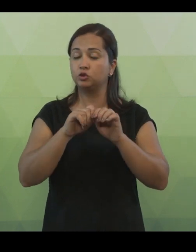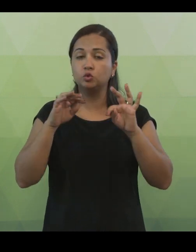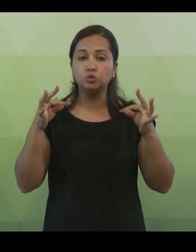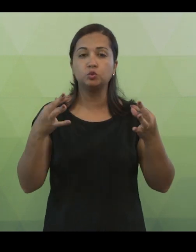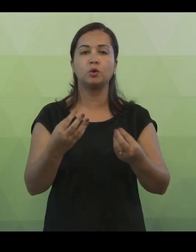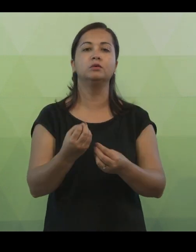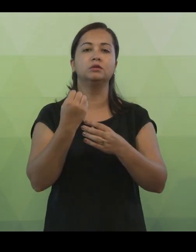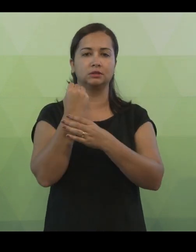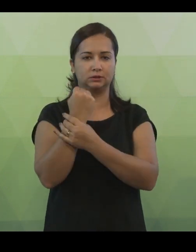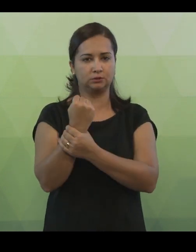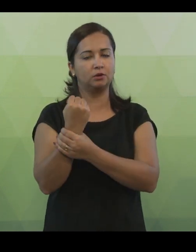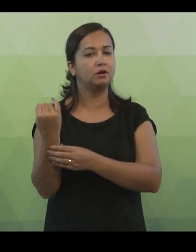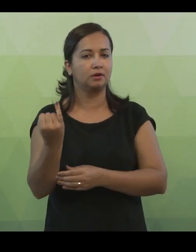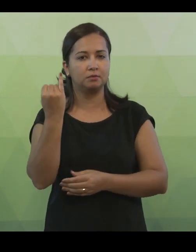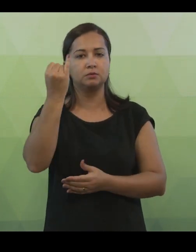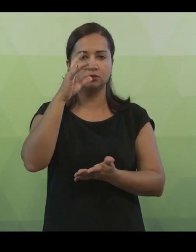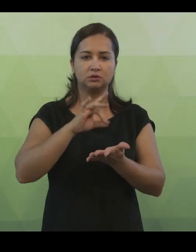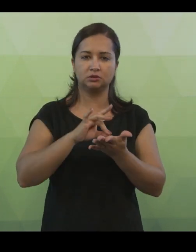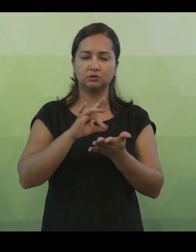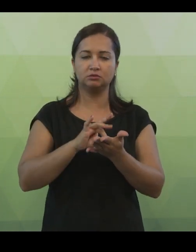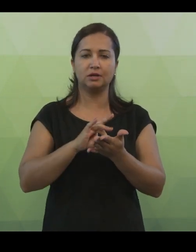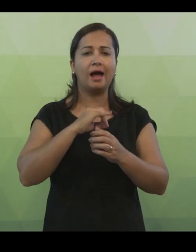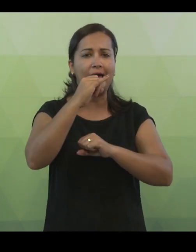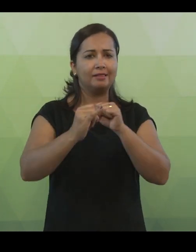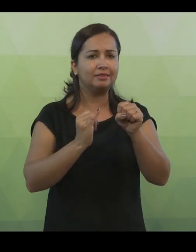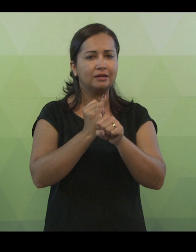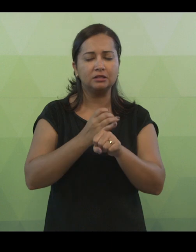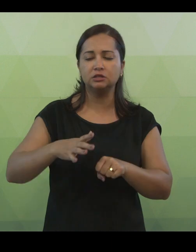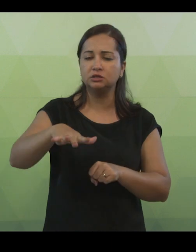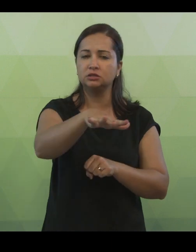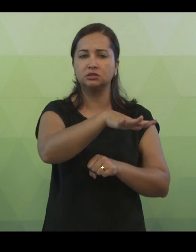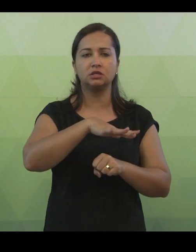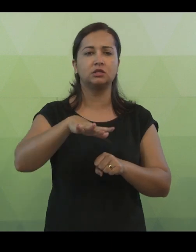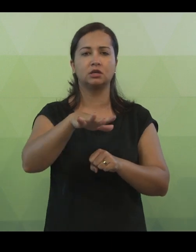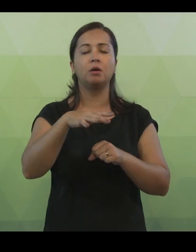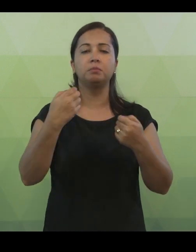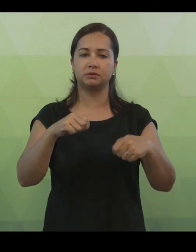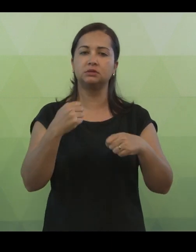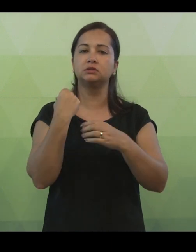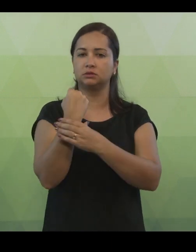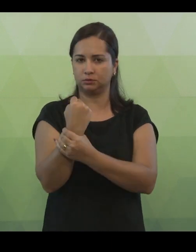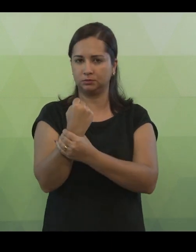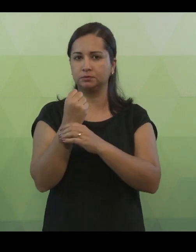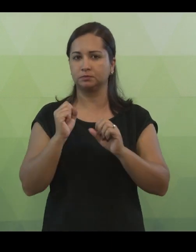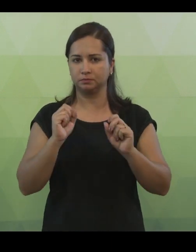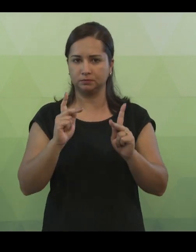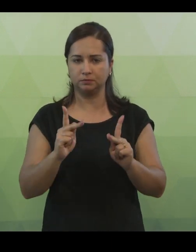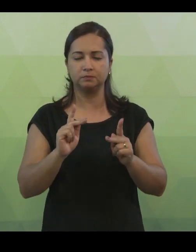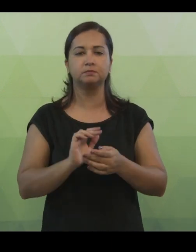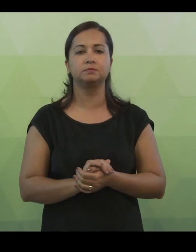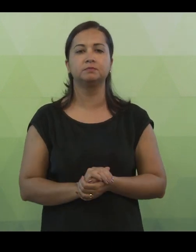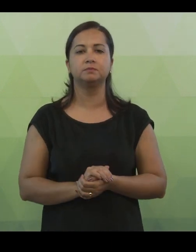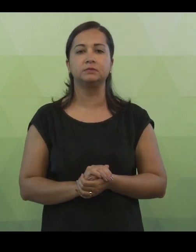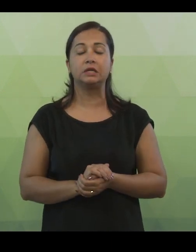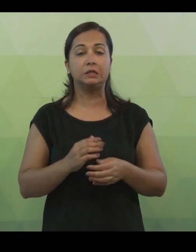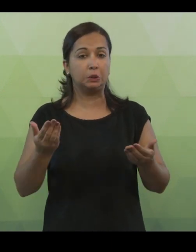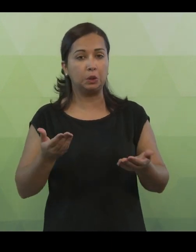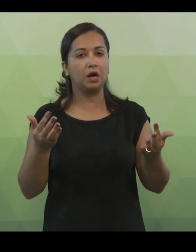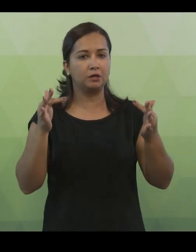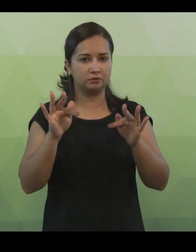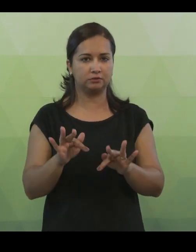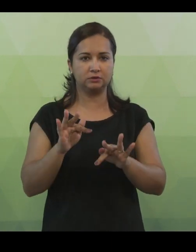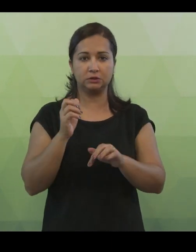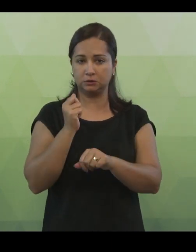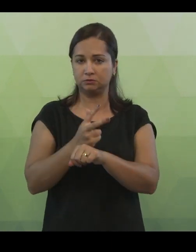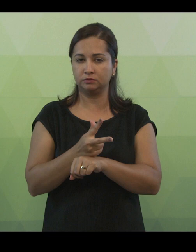tá? Aliás, né, saber utilizar a internet como um todo, né, saber utilizar toda a internet de forma segura, tá certo? Então vou deixar aqui, né, para finalizar